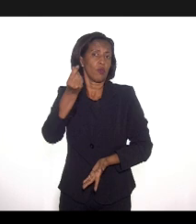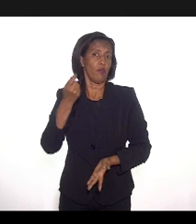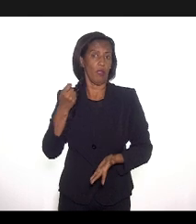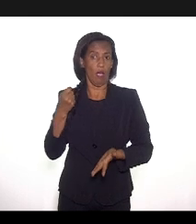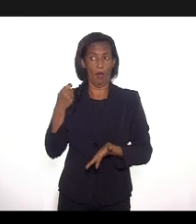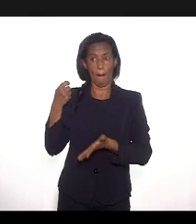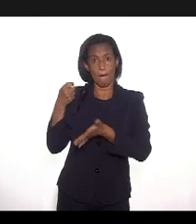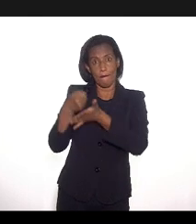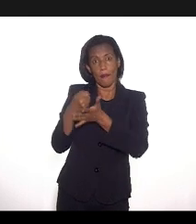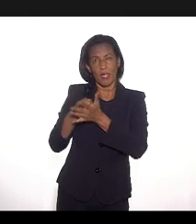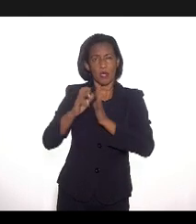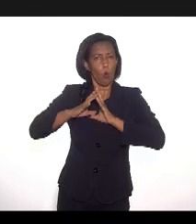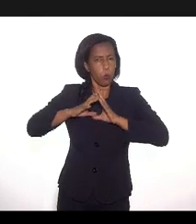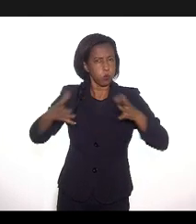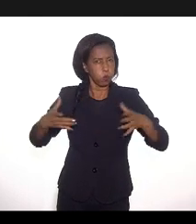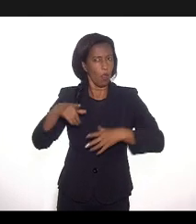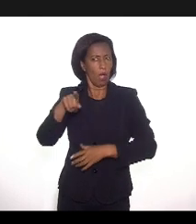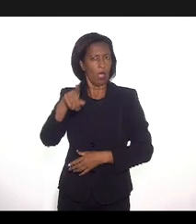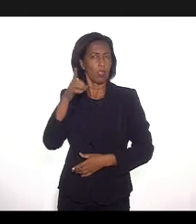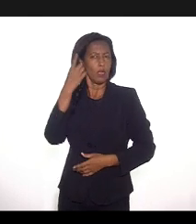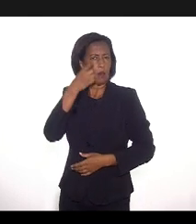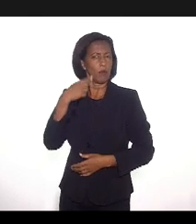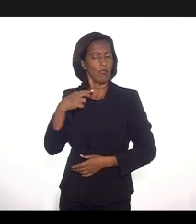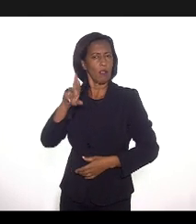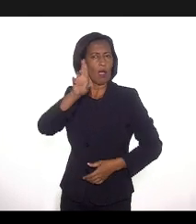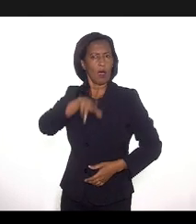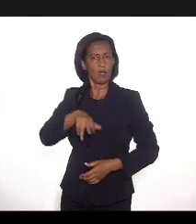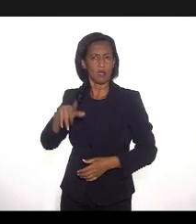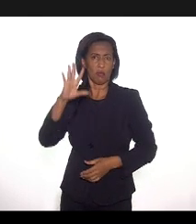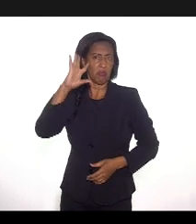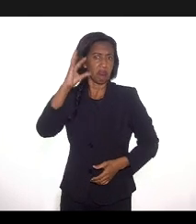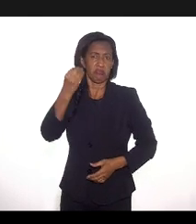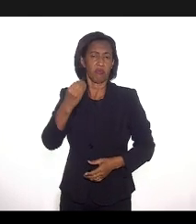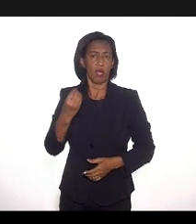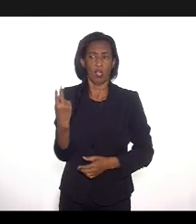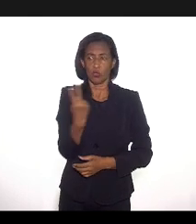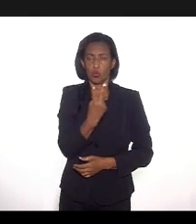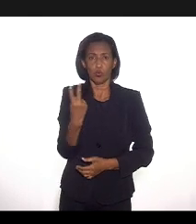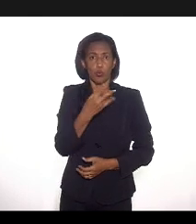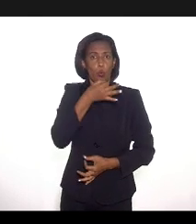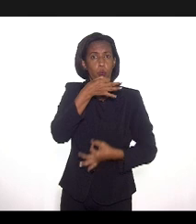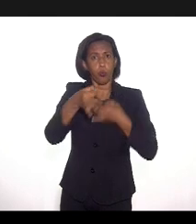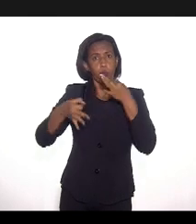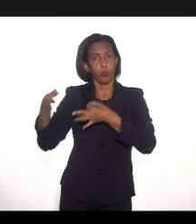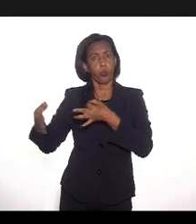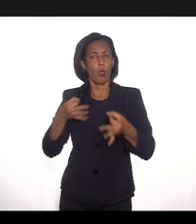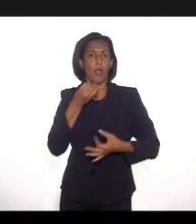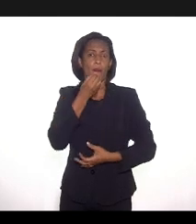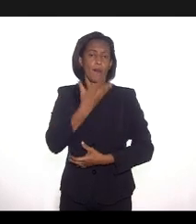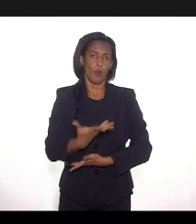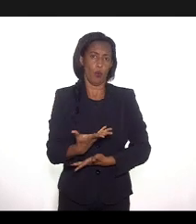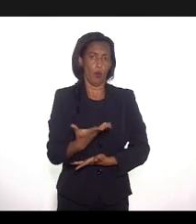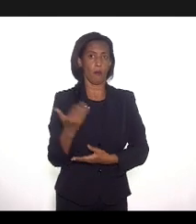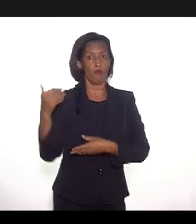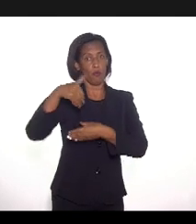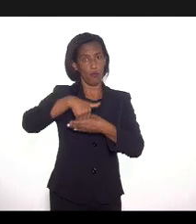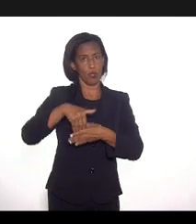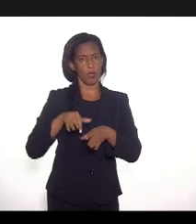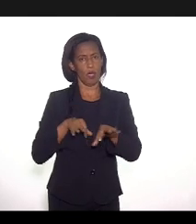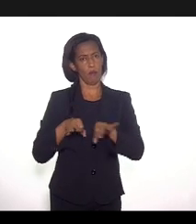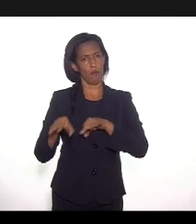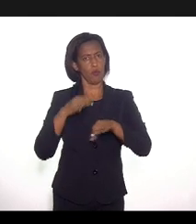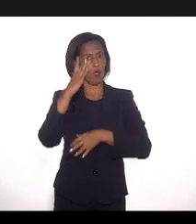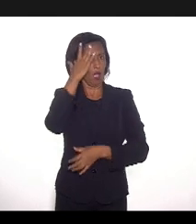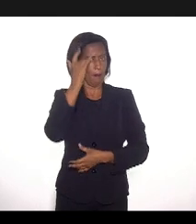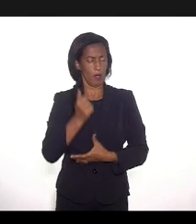muito grande, o deputado Rosenberg tem razão, e a gente tenta achar uma solução, as duas são boas. Não deixaríamos de votar o projeto amanhã. O